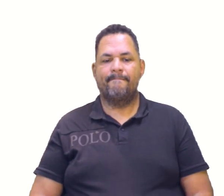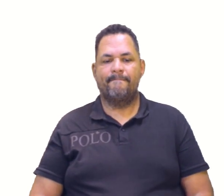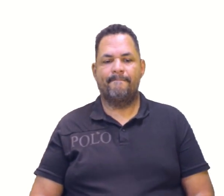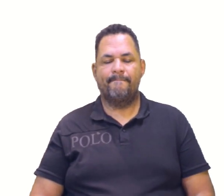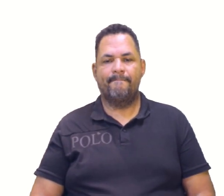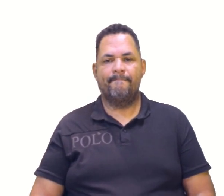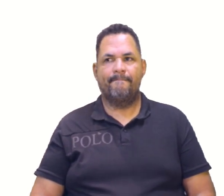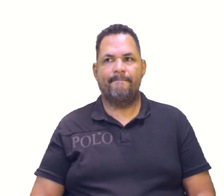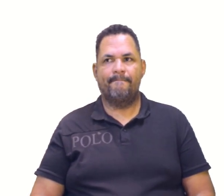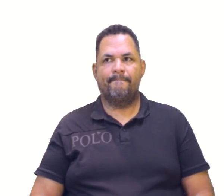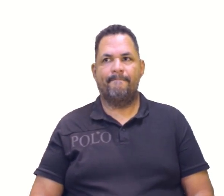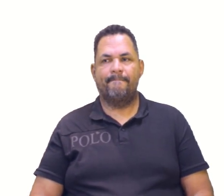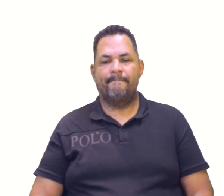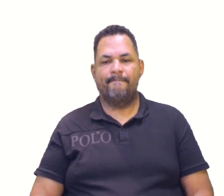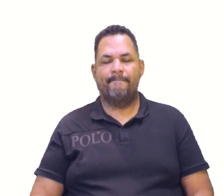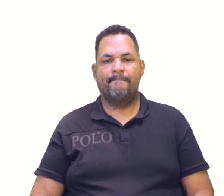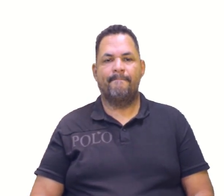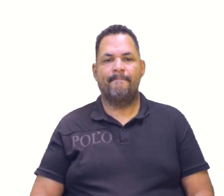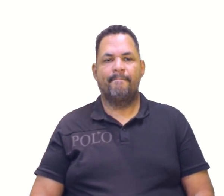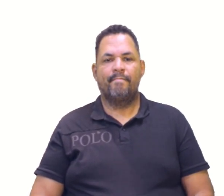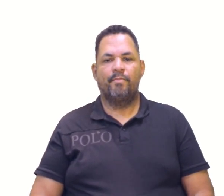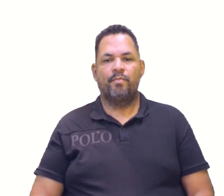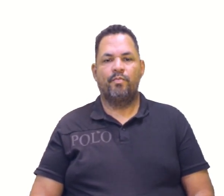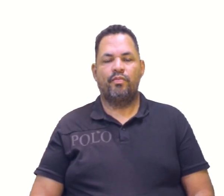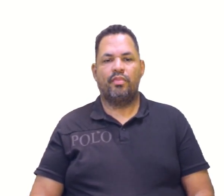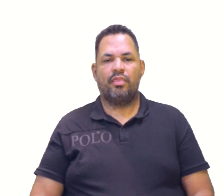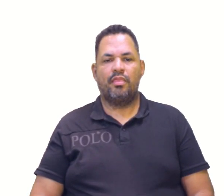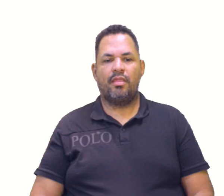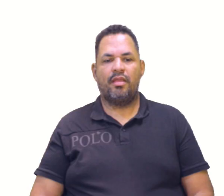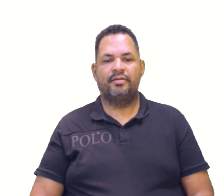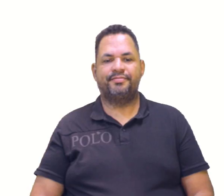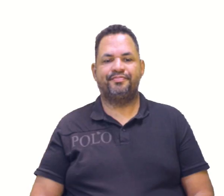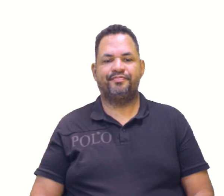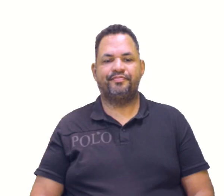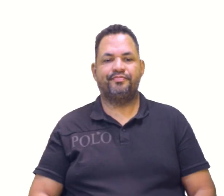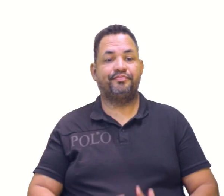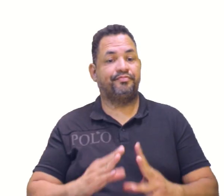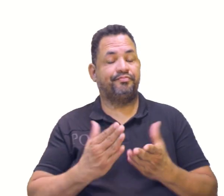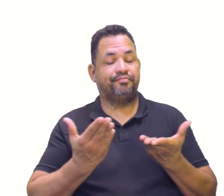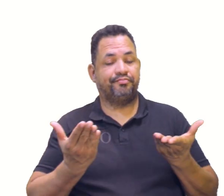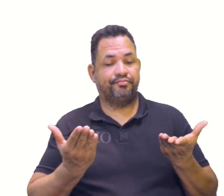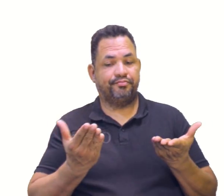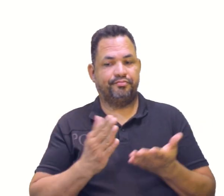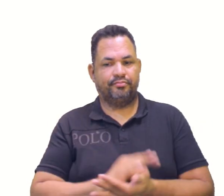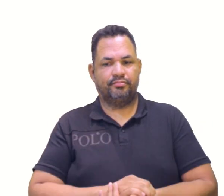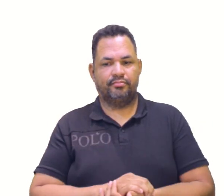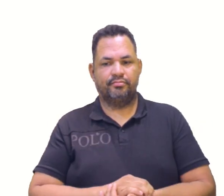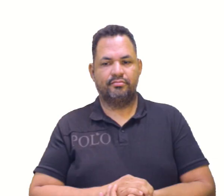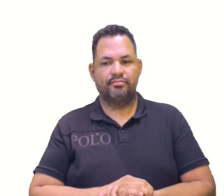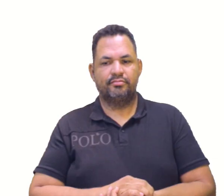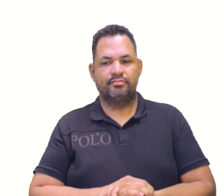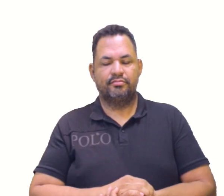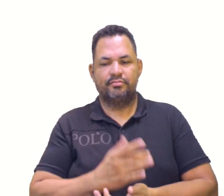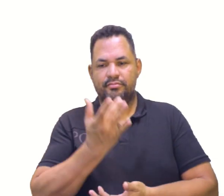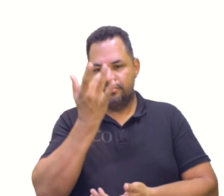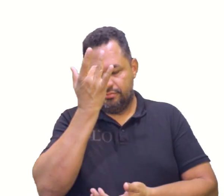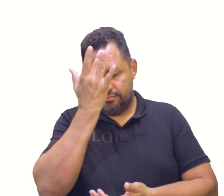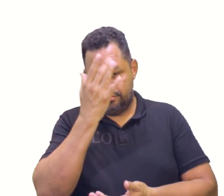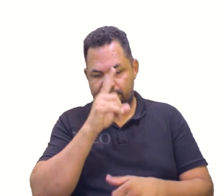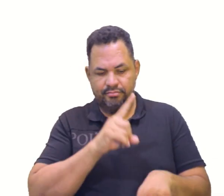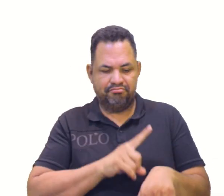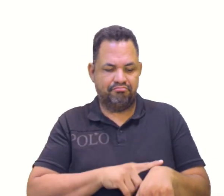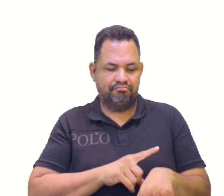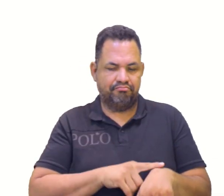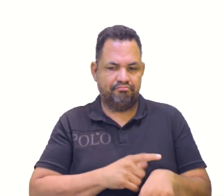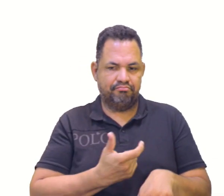Beleza? Beleza. É isso. Só isso. Ou tudo isso. Um tempinho, a